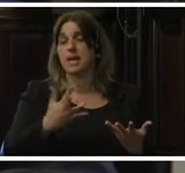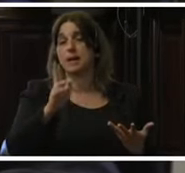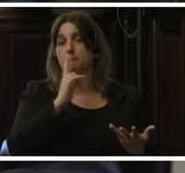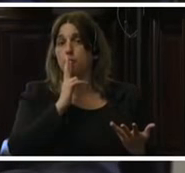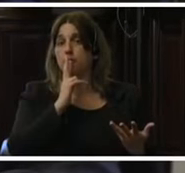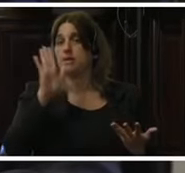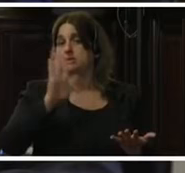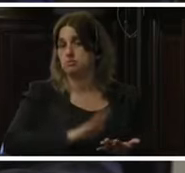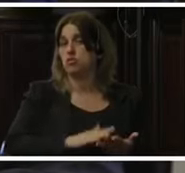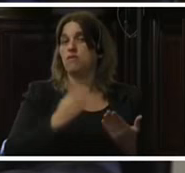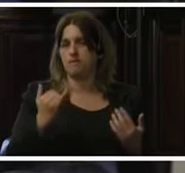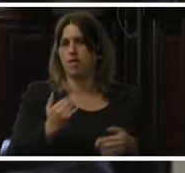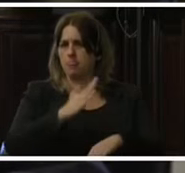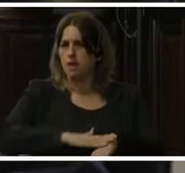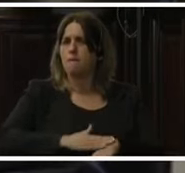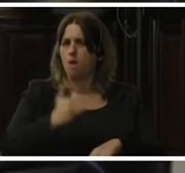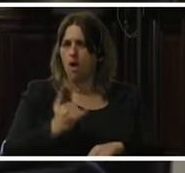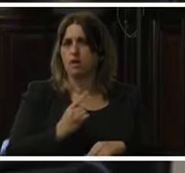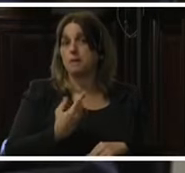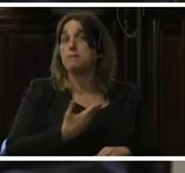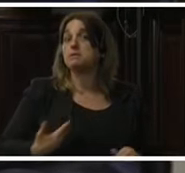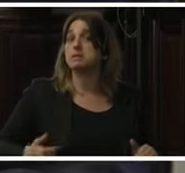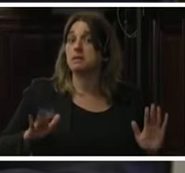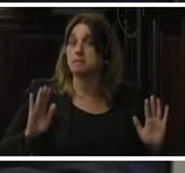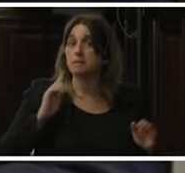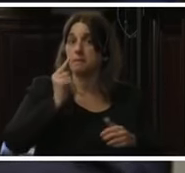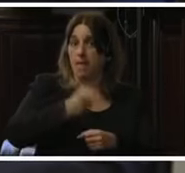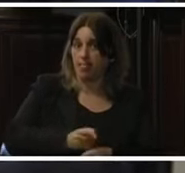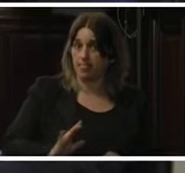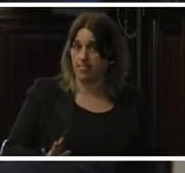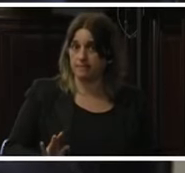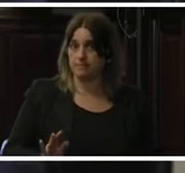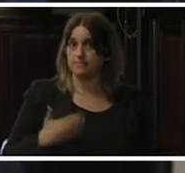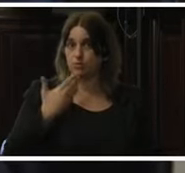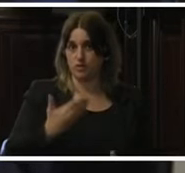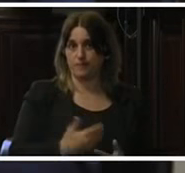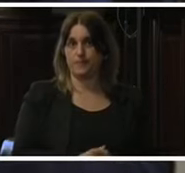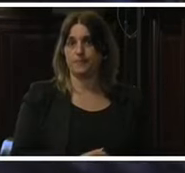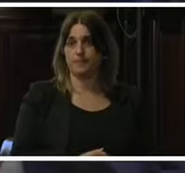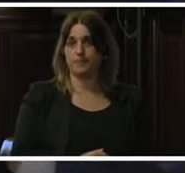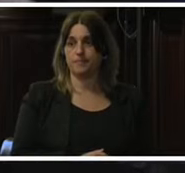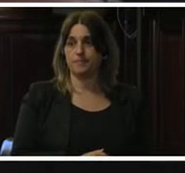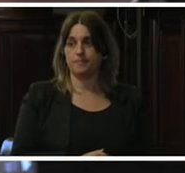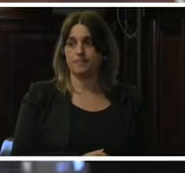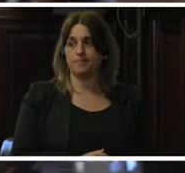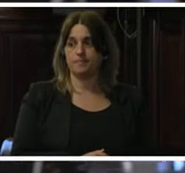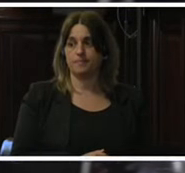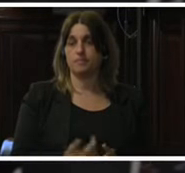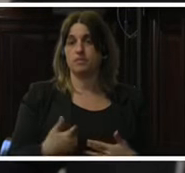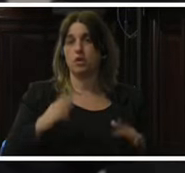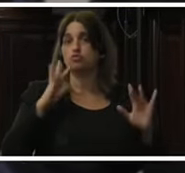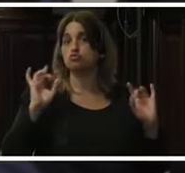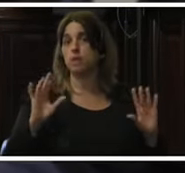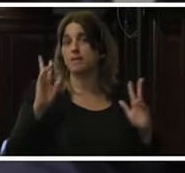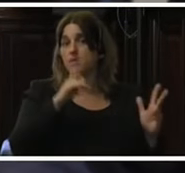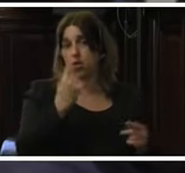presidente a xata pertinente muito obrigado decidimos que o julgamento teria um